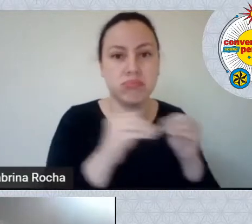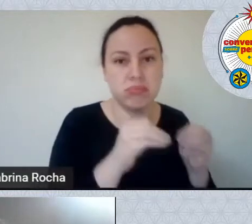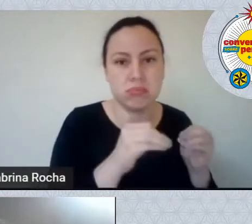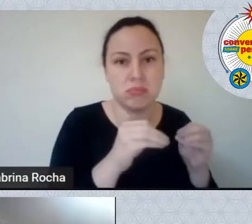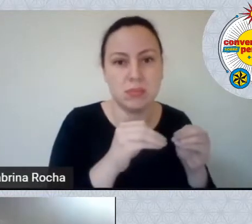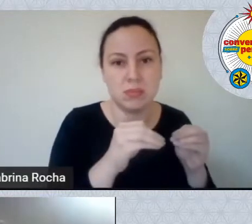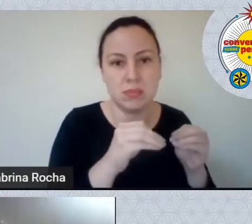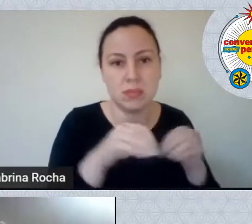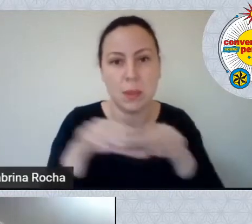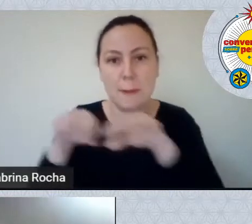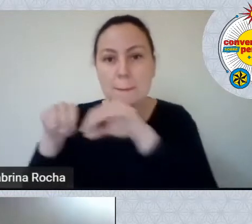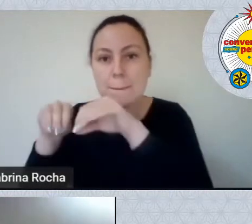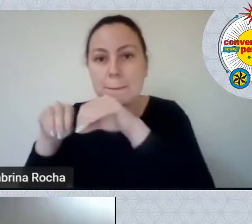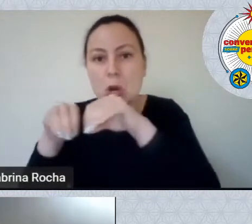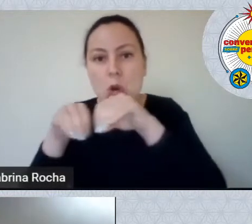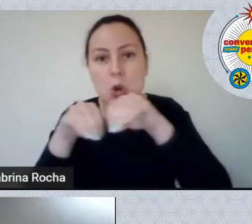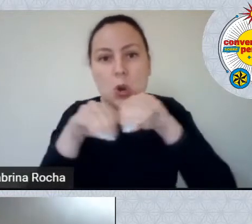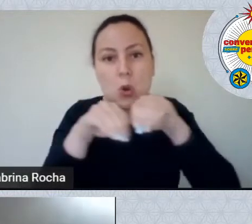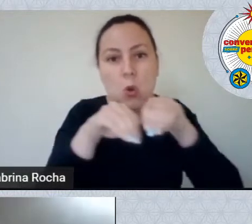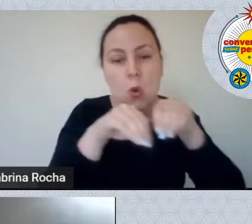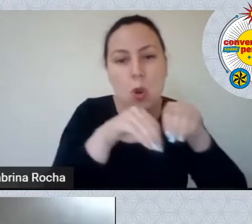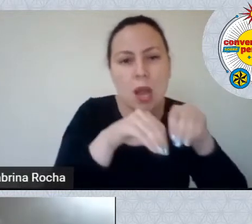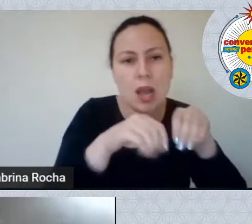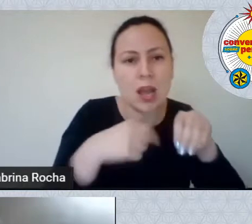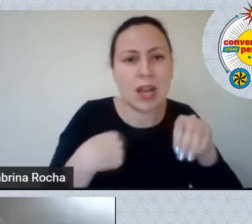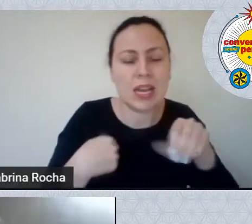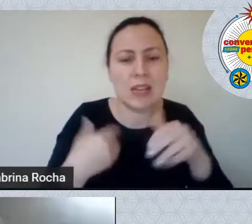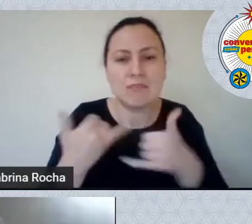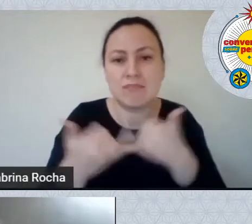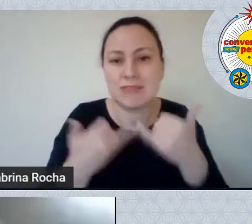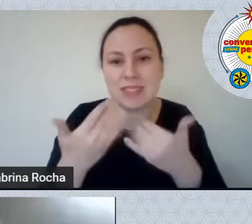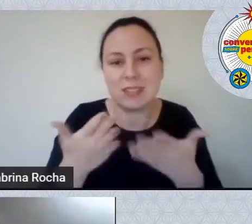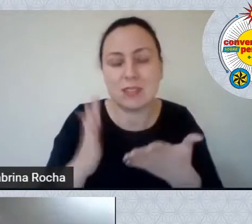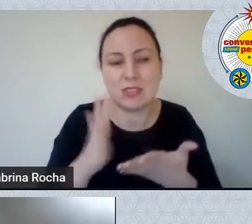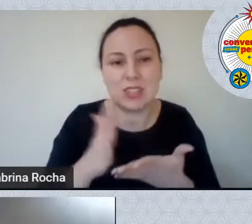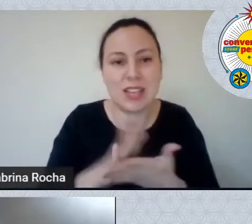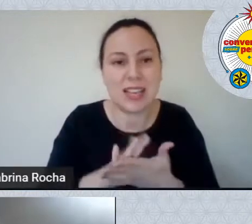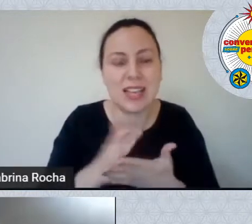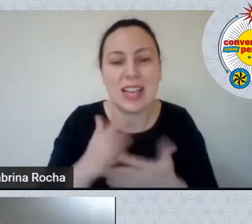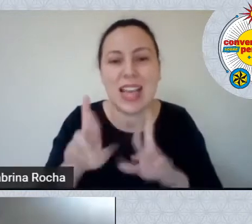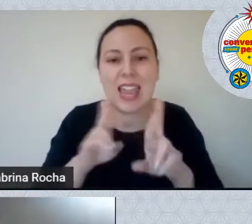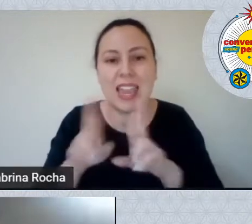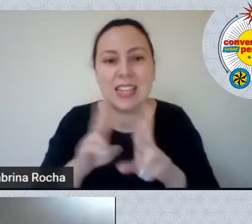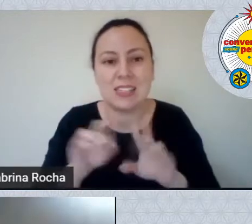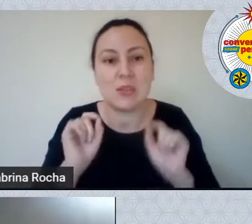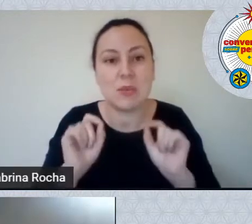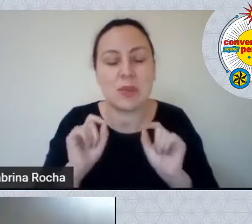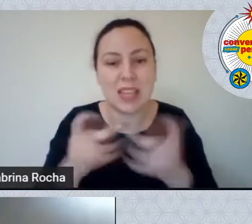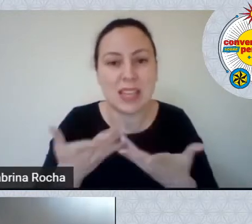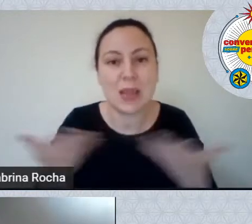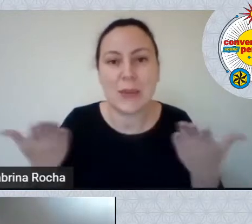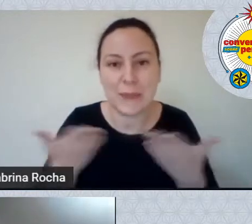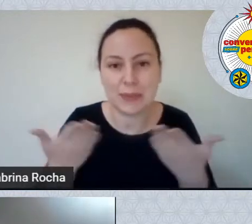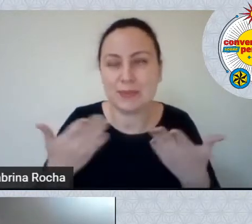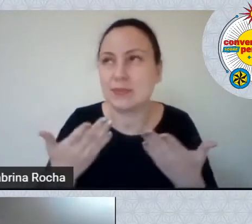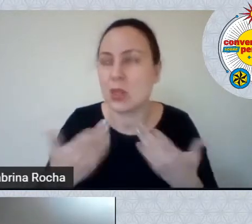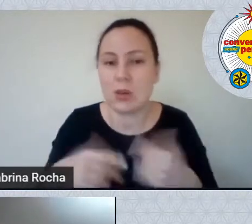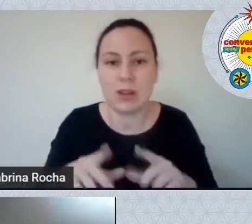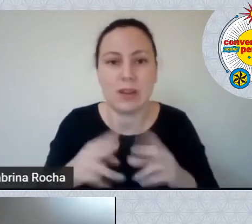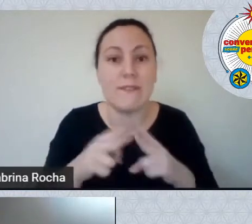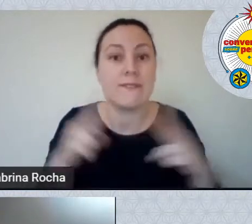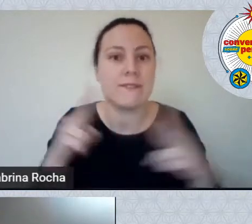e acho que embaçou muito fronteiras. A gente brincava aqui, inclusive, sobre essa relação disso aqui que estamos fazendo agora, né? Onde